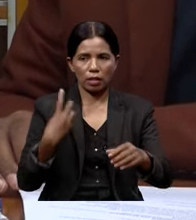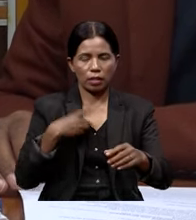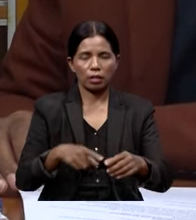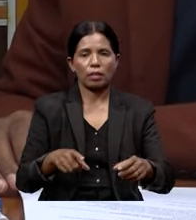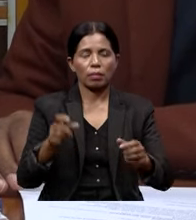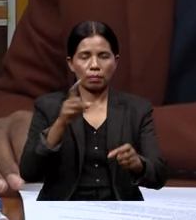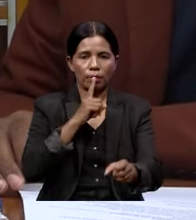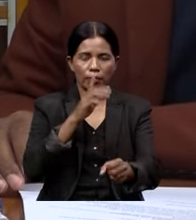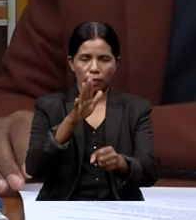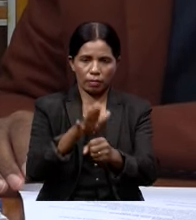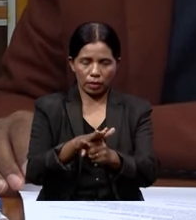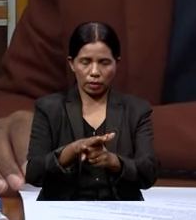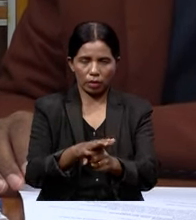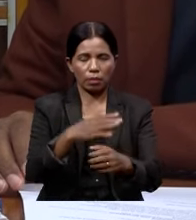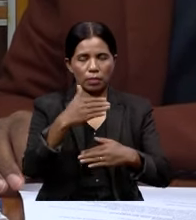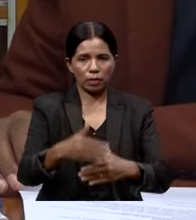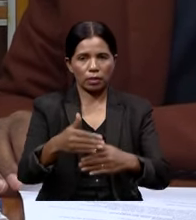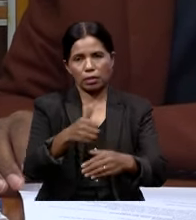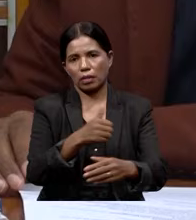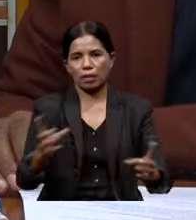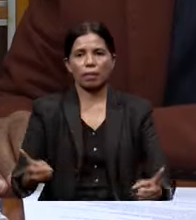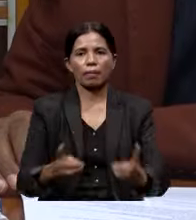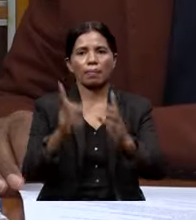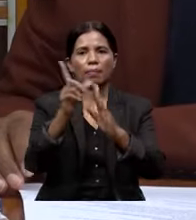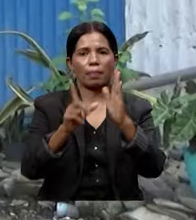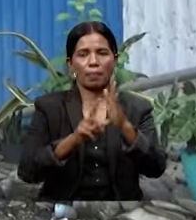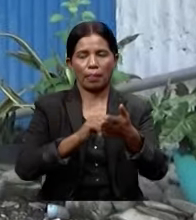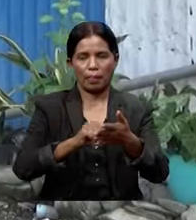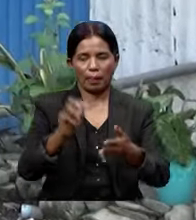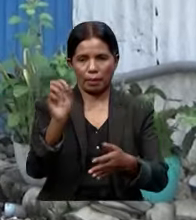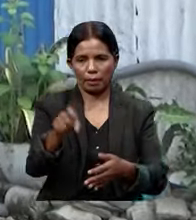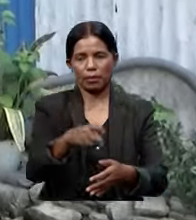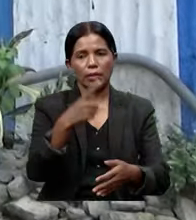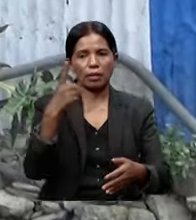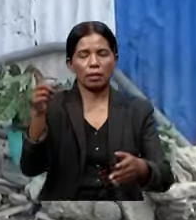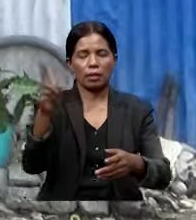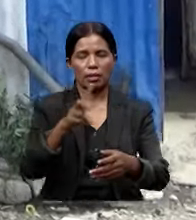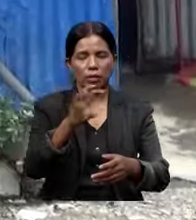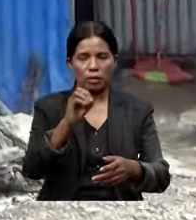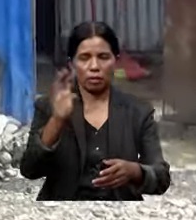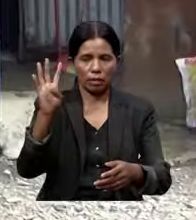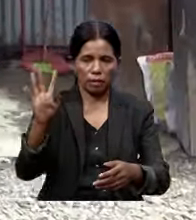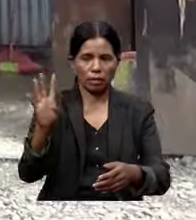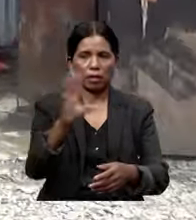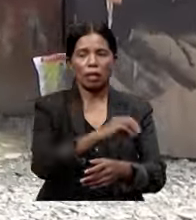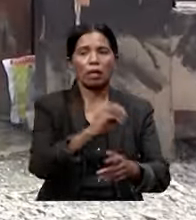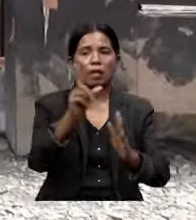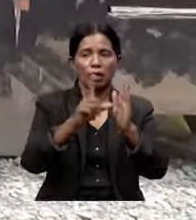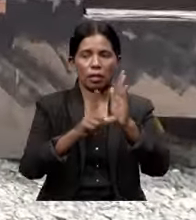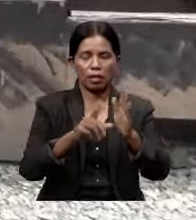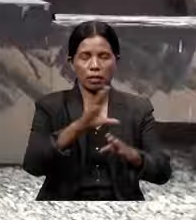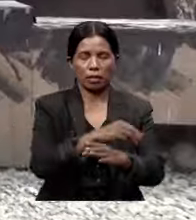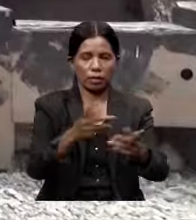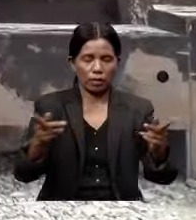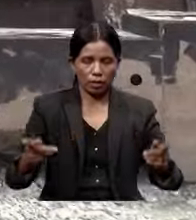incumprimento processo ele se assou. Tu é decreto lei número são recensia para Rehun Rua Hat, regime jurídico bens no